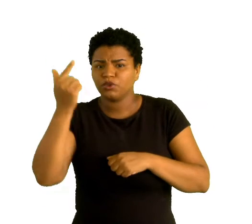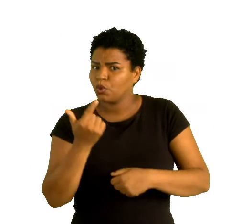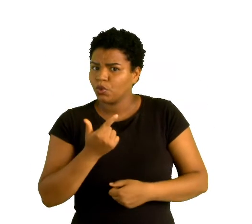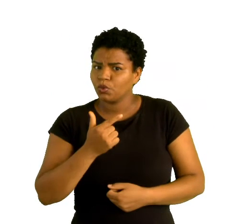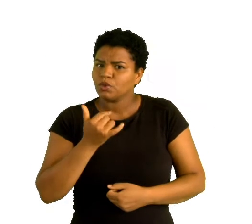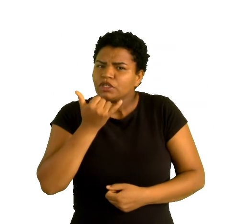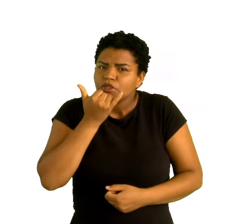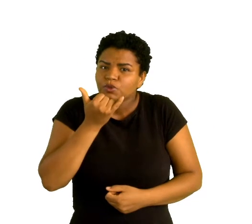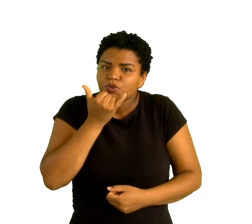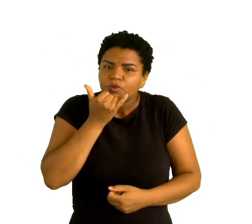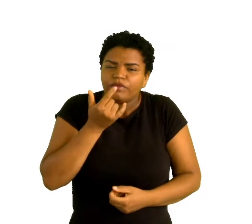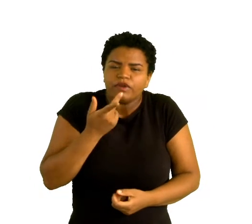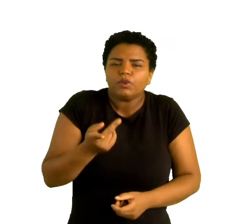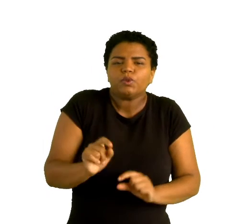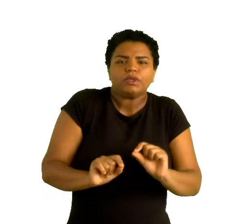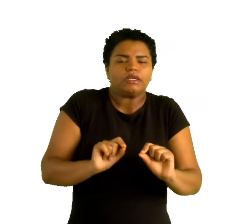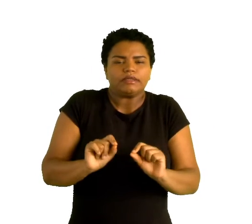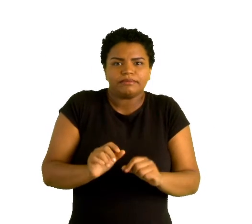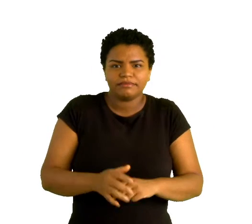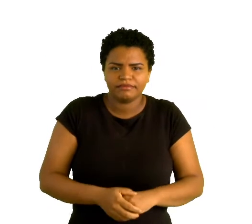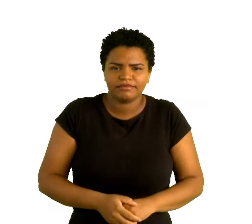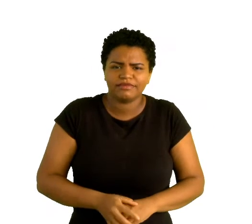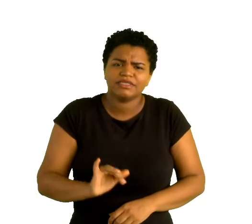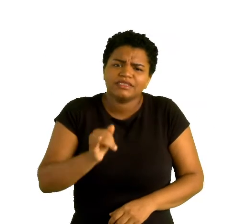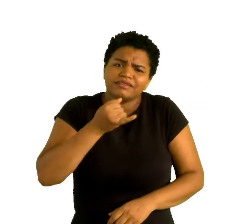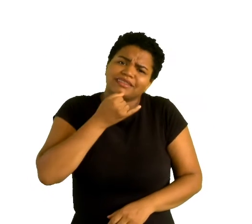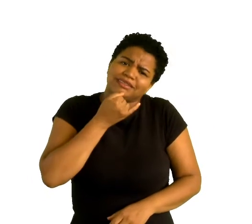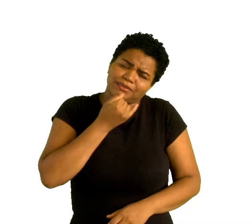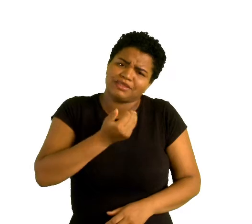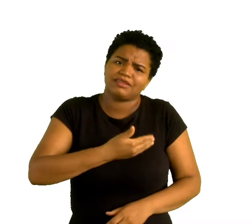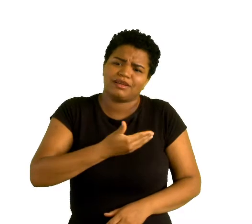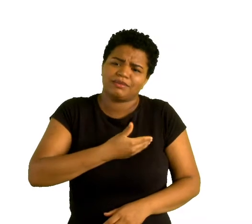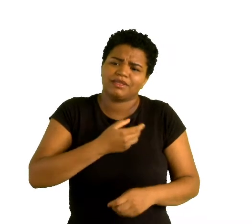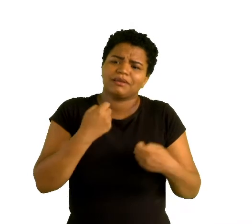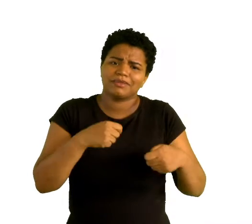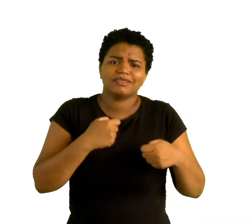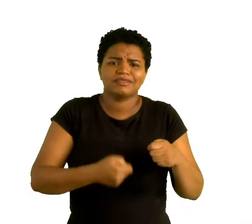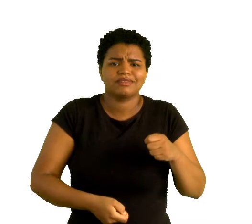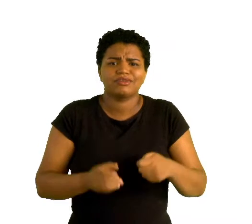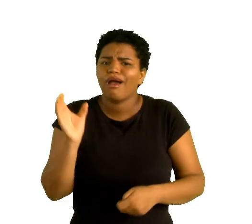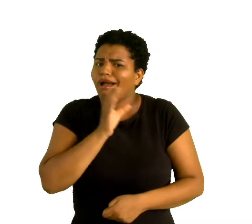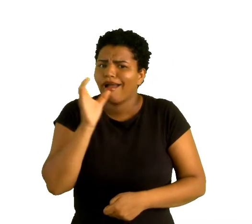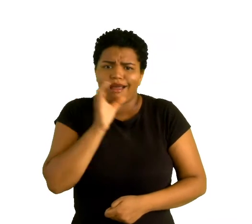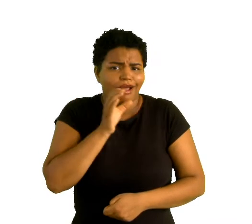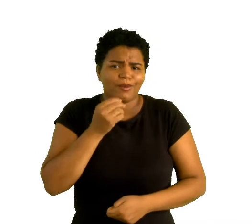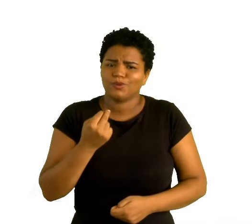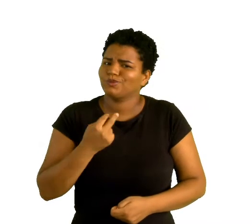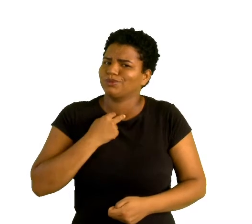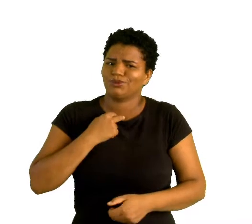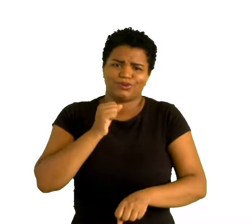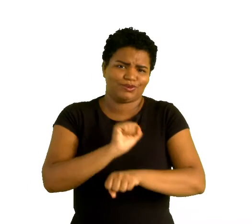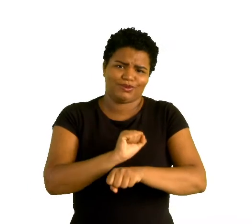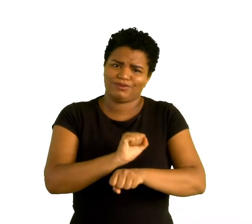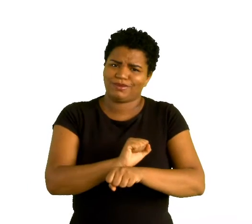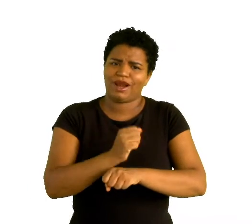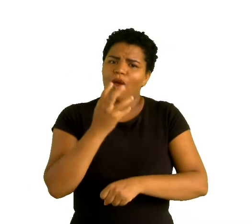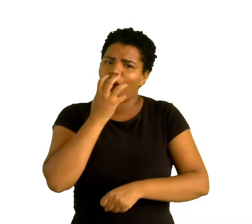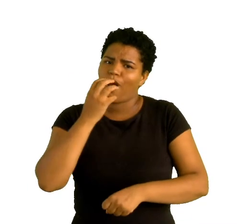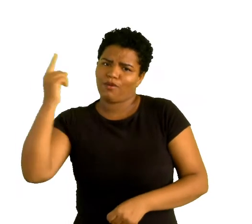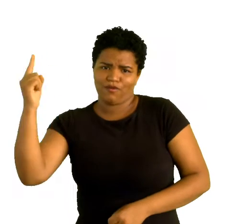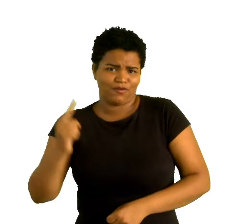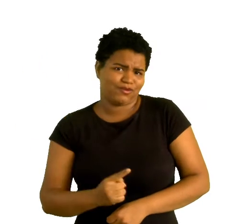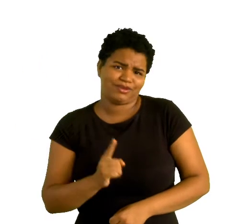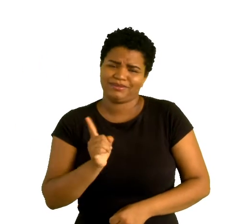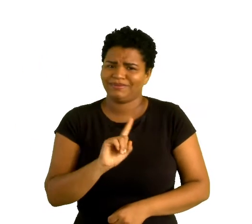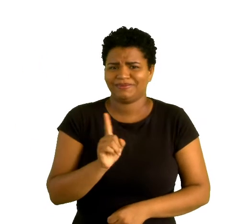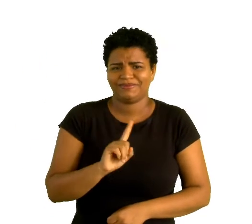desculpa dizendo: "Infelizmente, amigo, tenho pressa e não posso esperar pelos amigos cães.